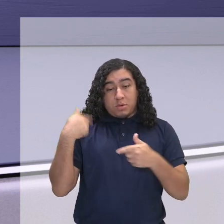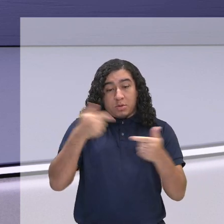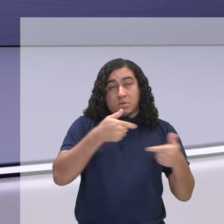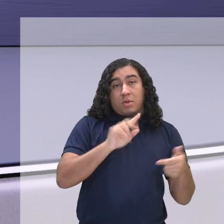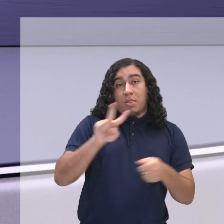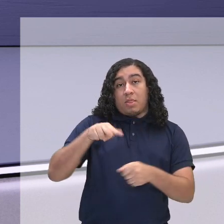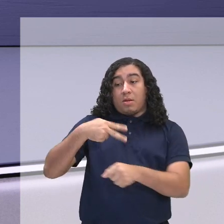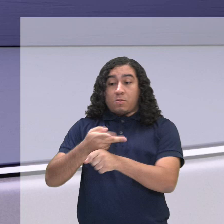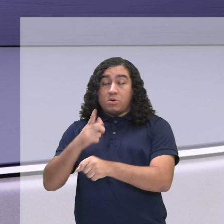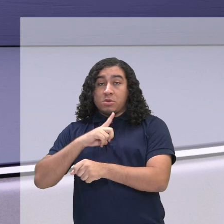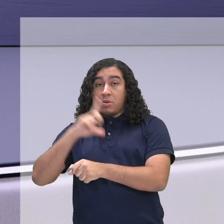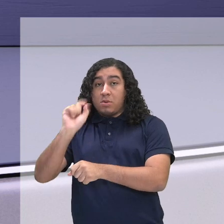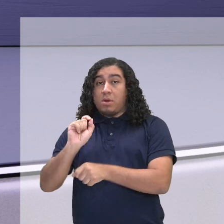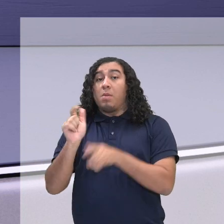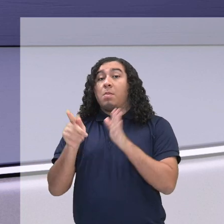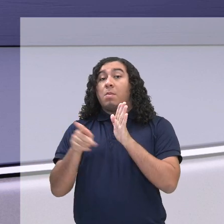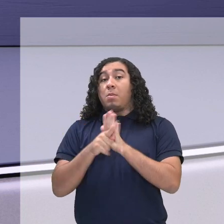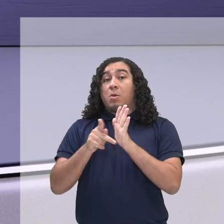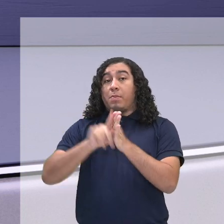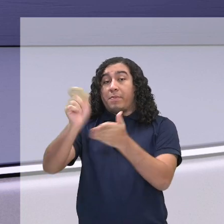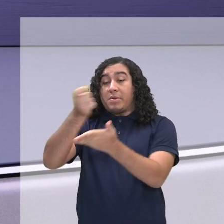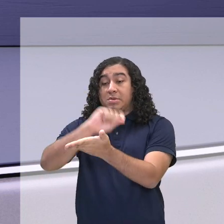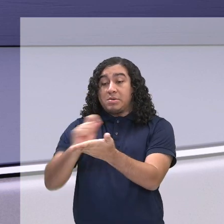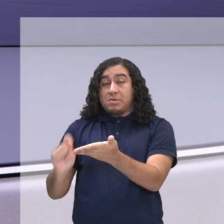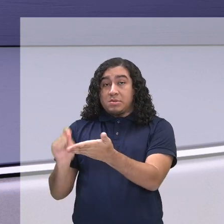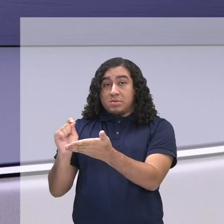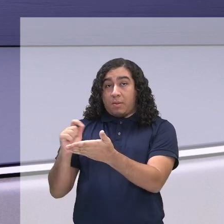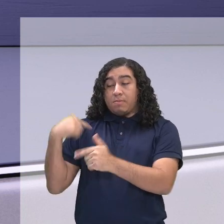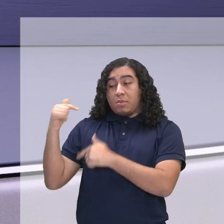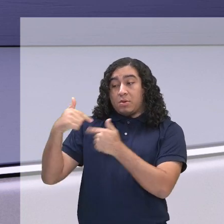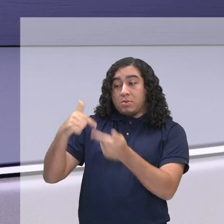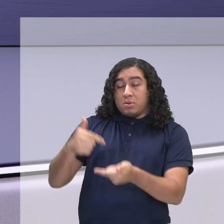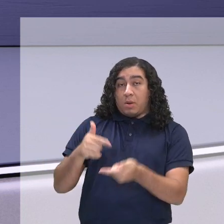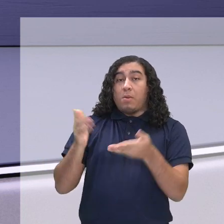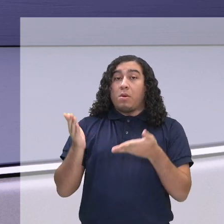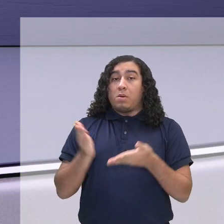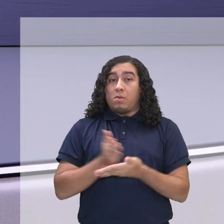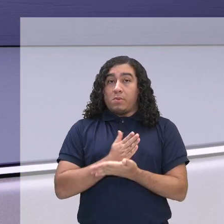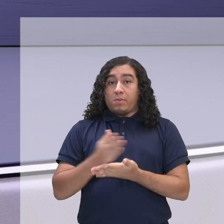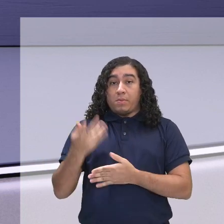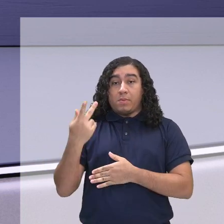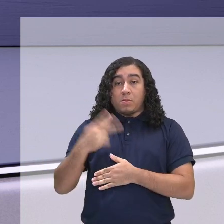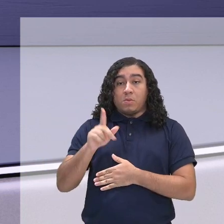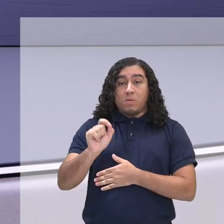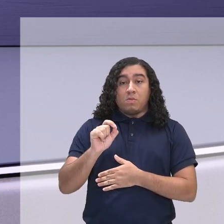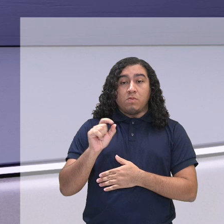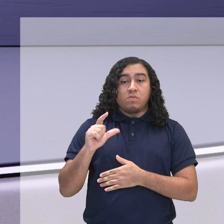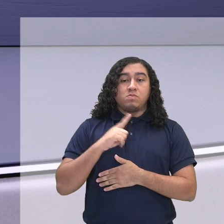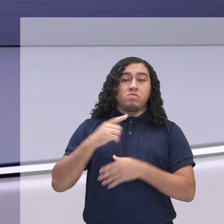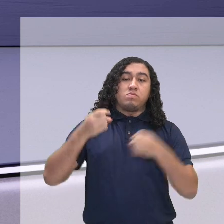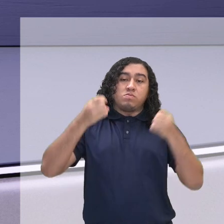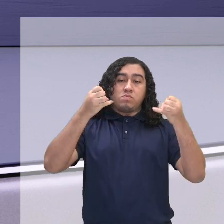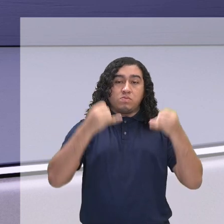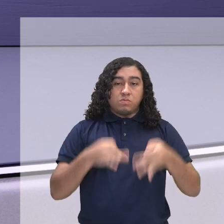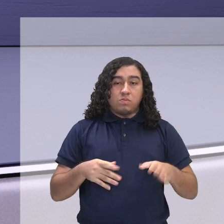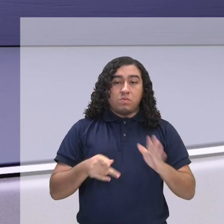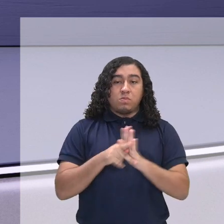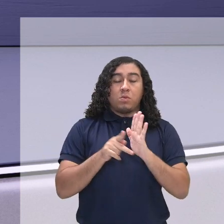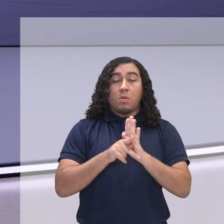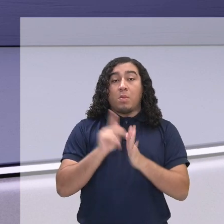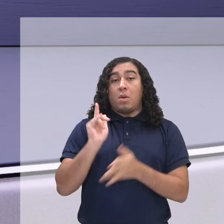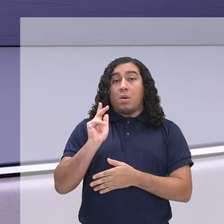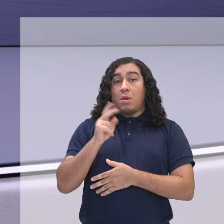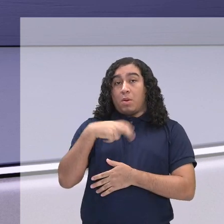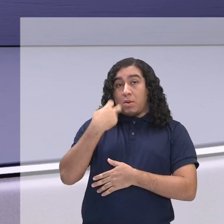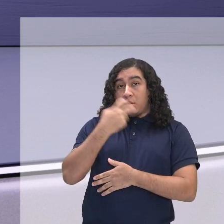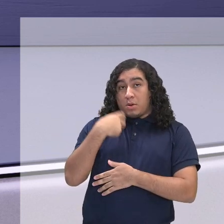tradições religiosas escritas. Algumas delas contaram com a oralidade para